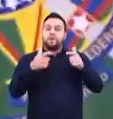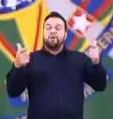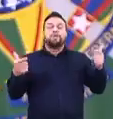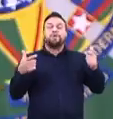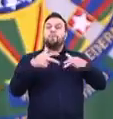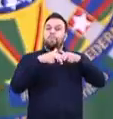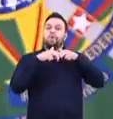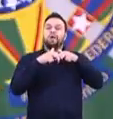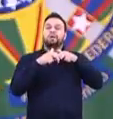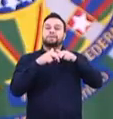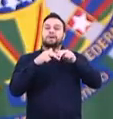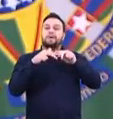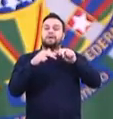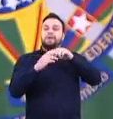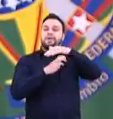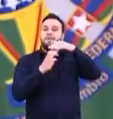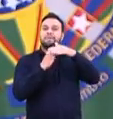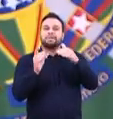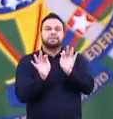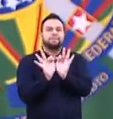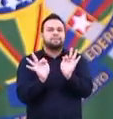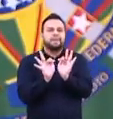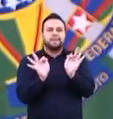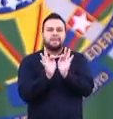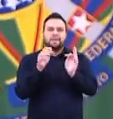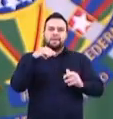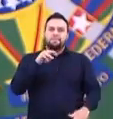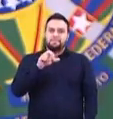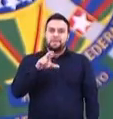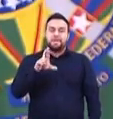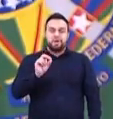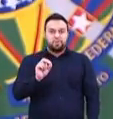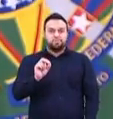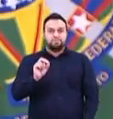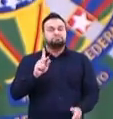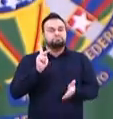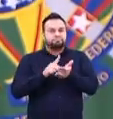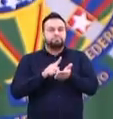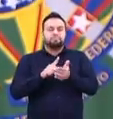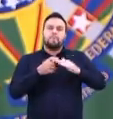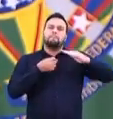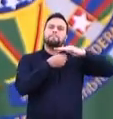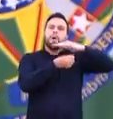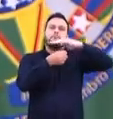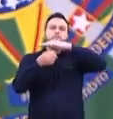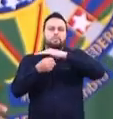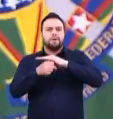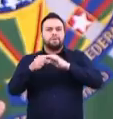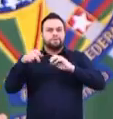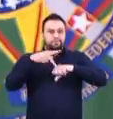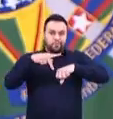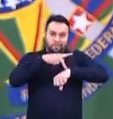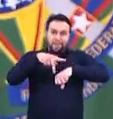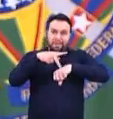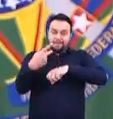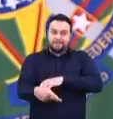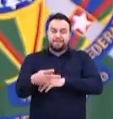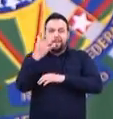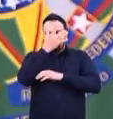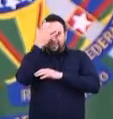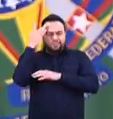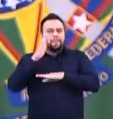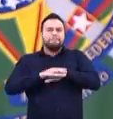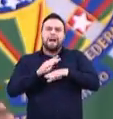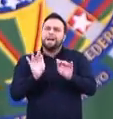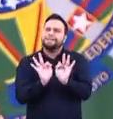vieram das pequenas e microempresas, quem realmente emprega em nosso país. Na ponta da linha, o